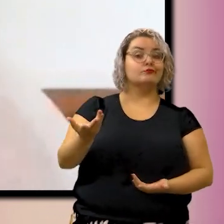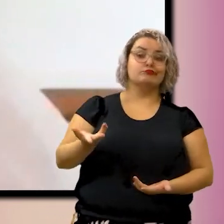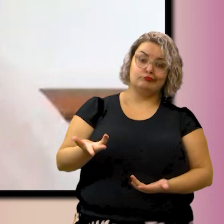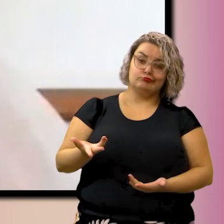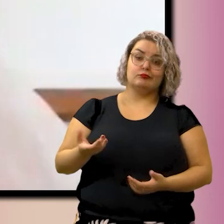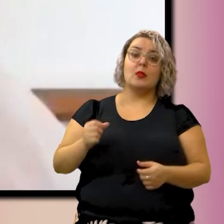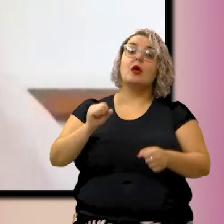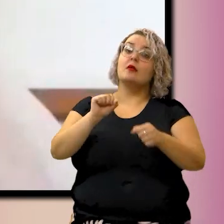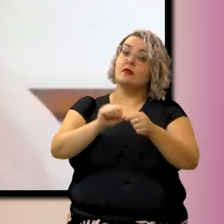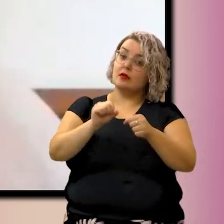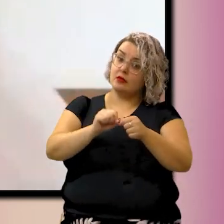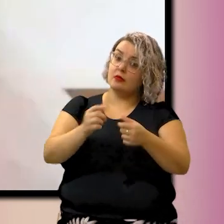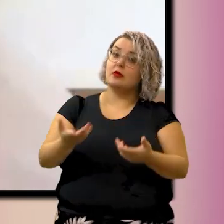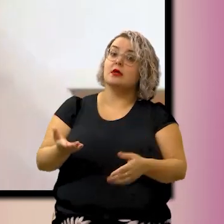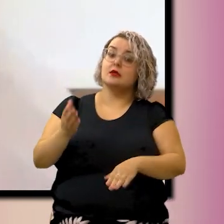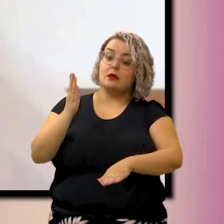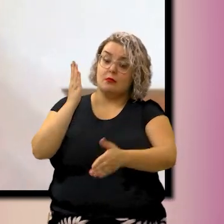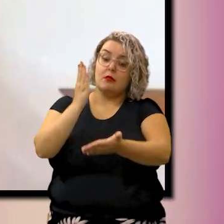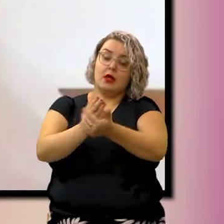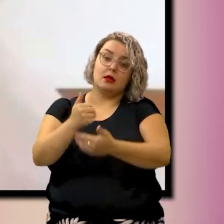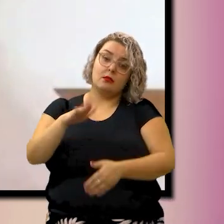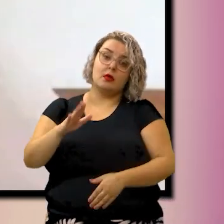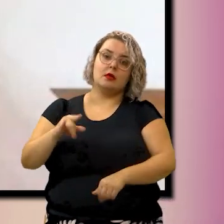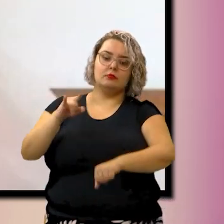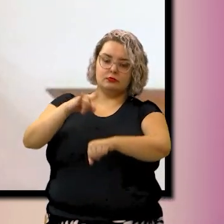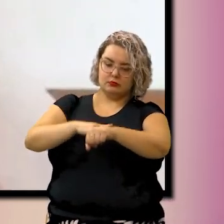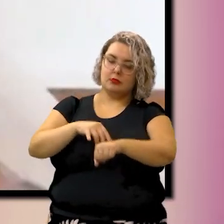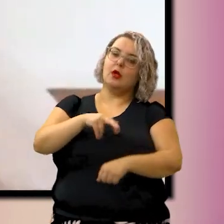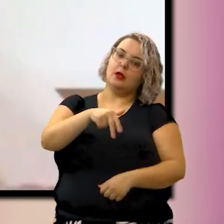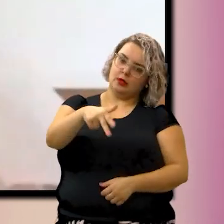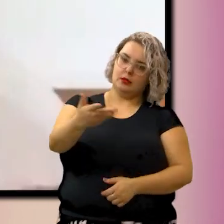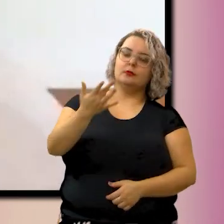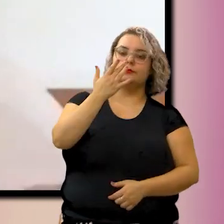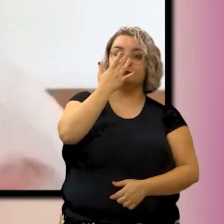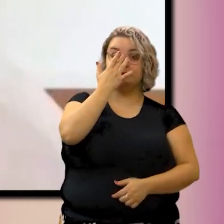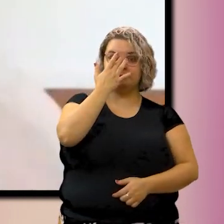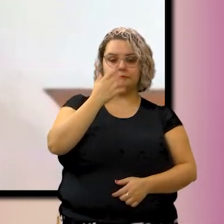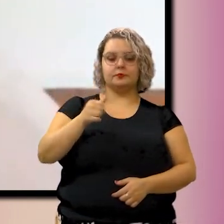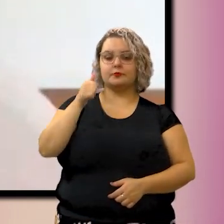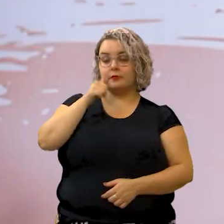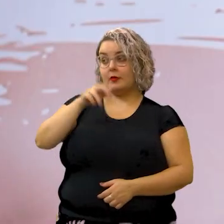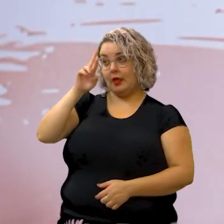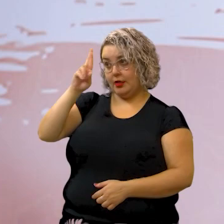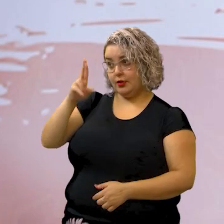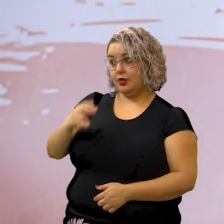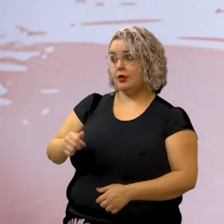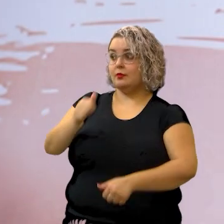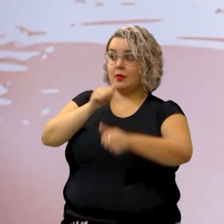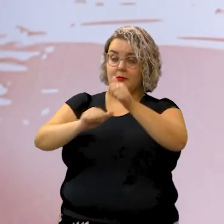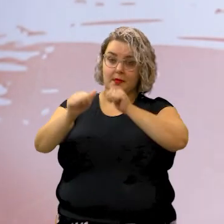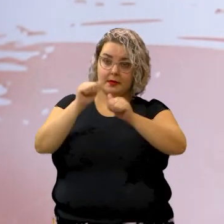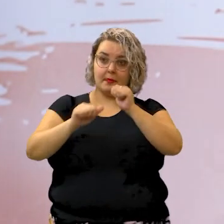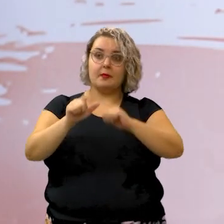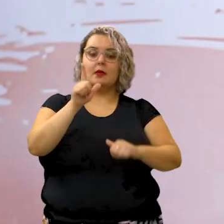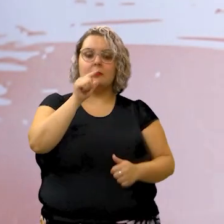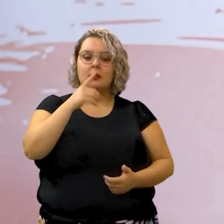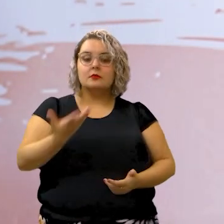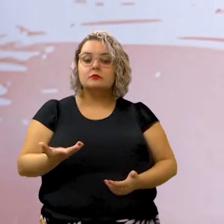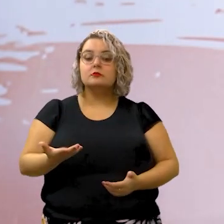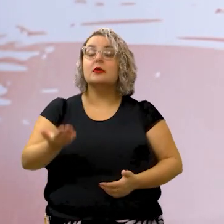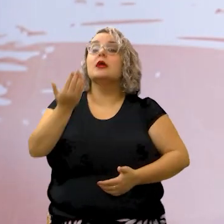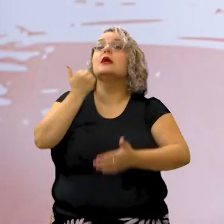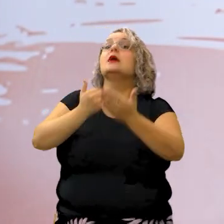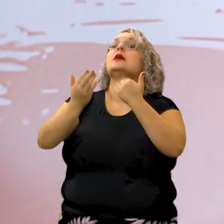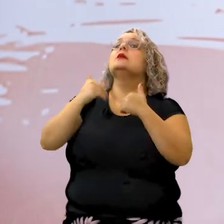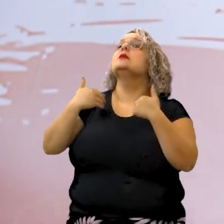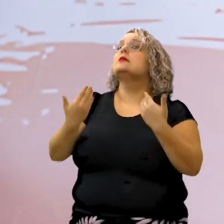viagem longa até vai te fazer parar mais para poder ir ao banheiro, mas pelo menos você está andando. A senhora falou aí de tomar